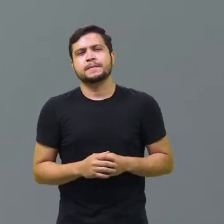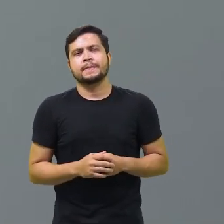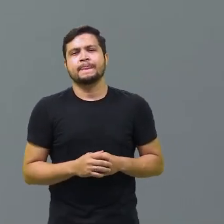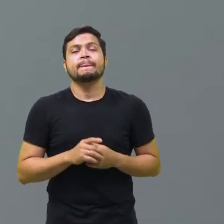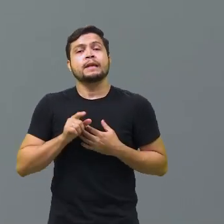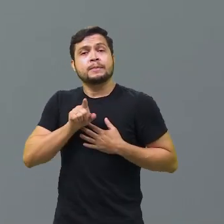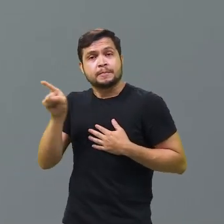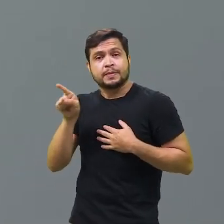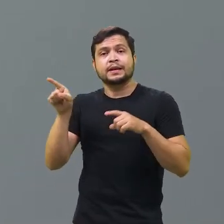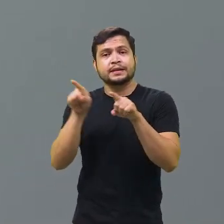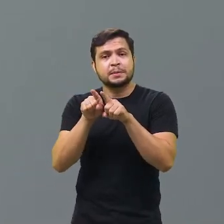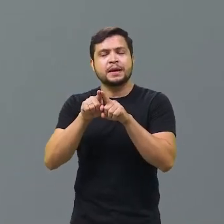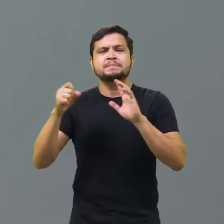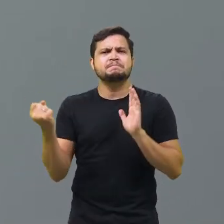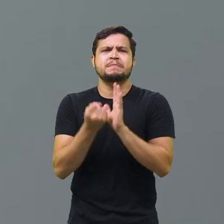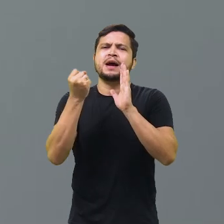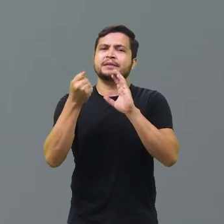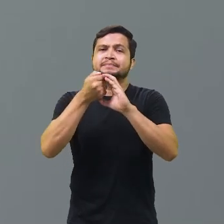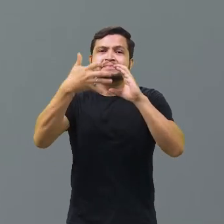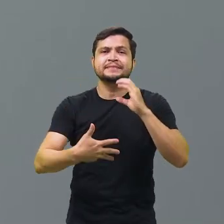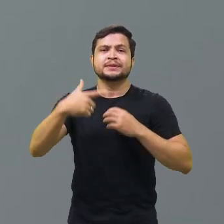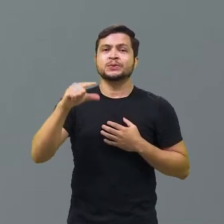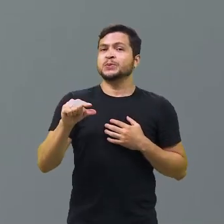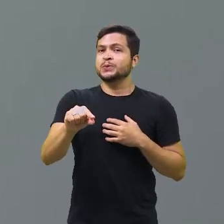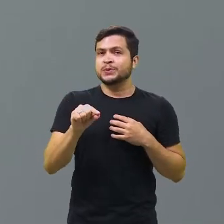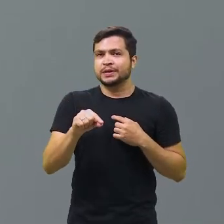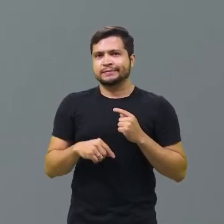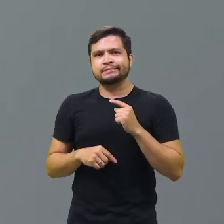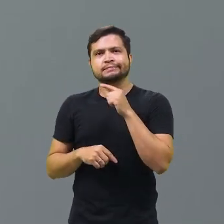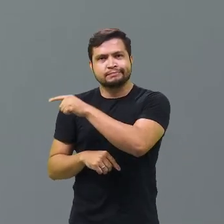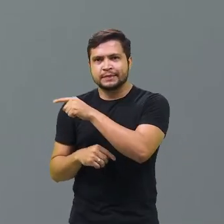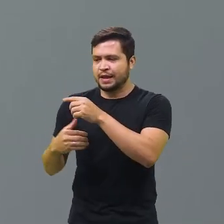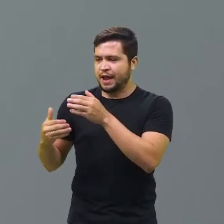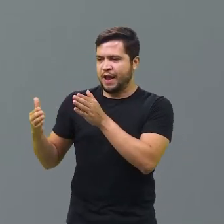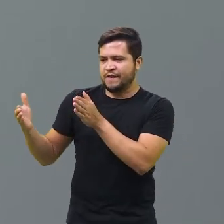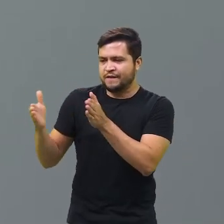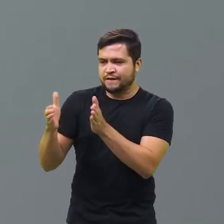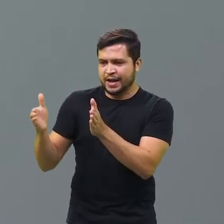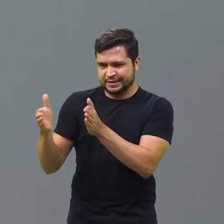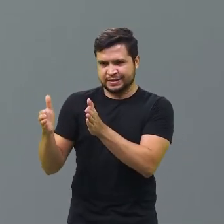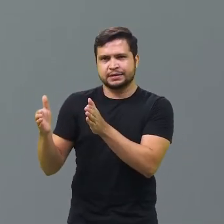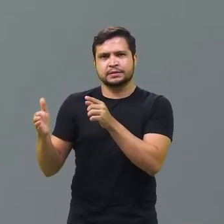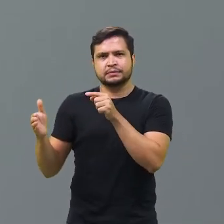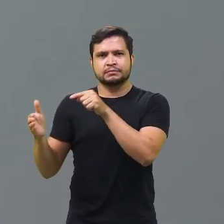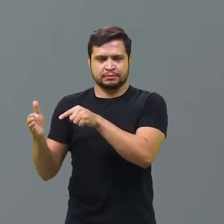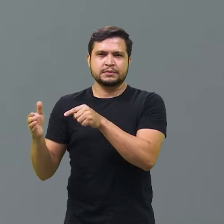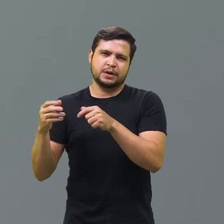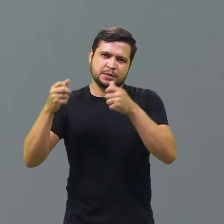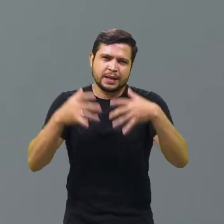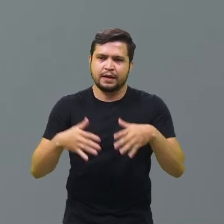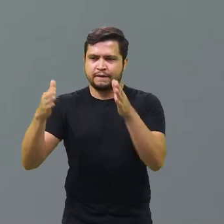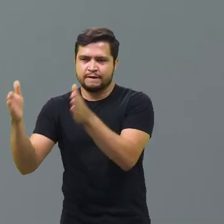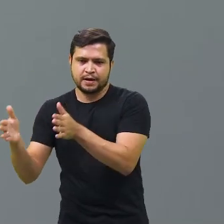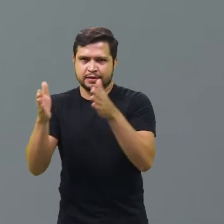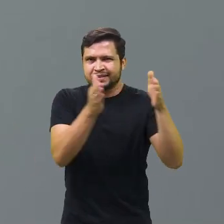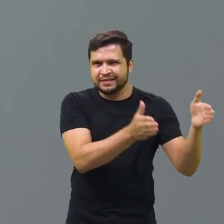uma característica muito marcante para elas é o fato de a fase dominante na vida dela, daquelas duas fases que eu comentei com